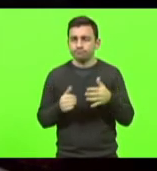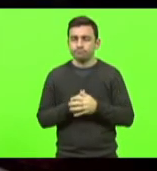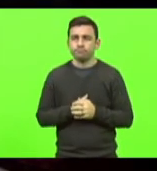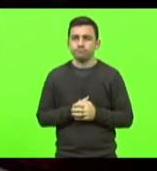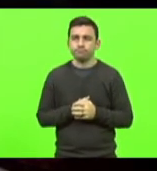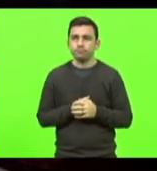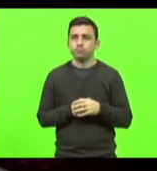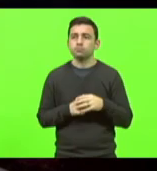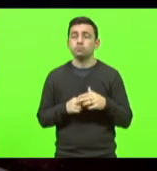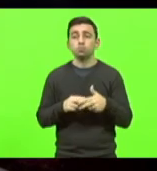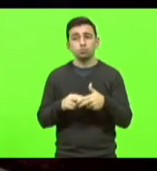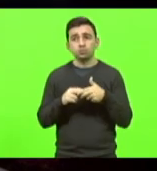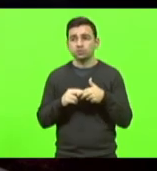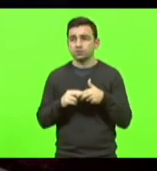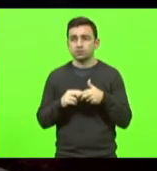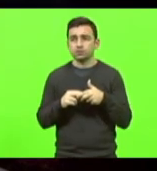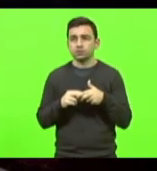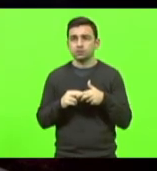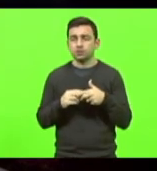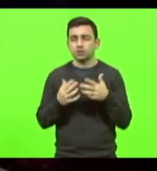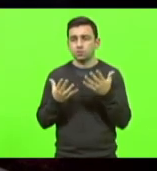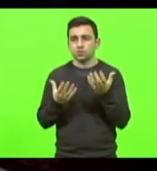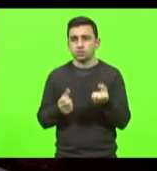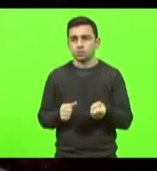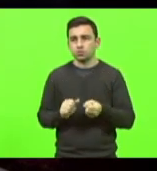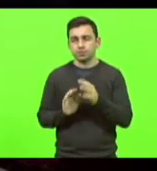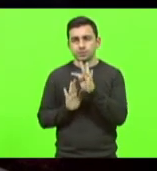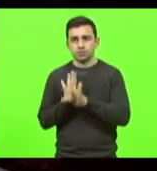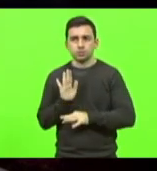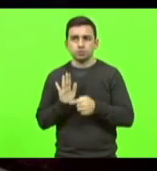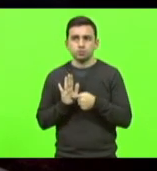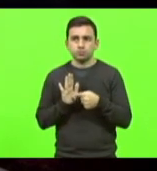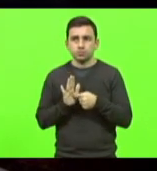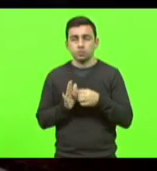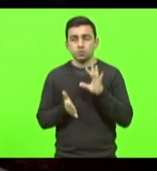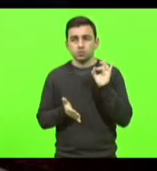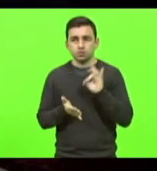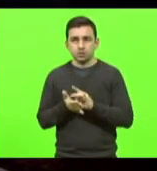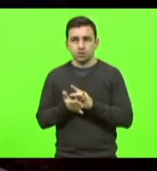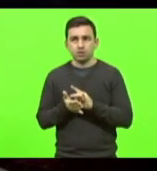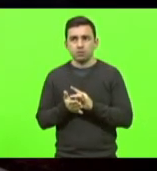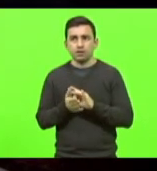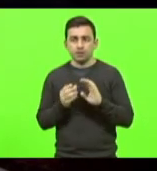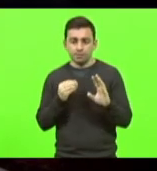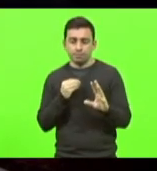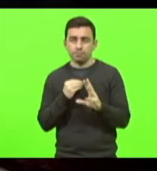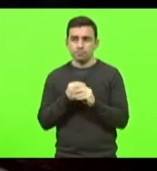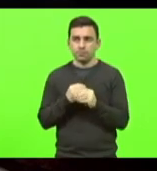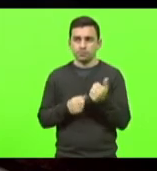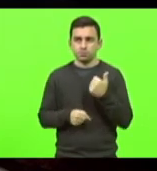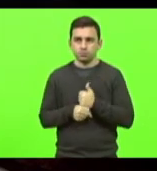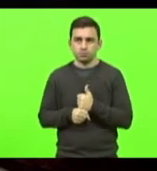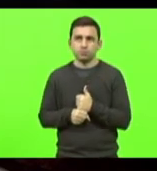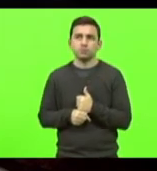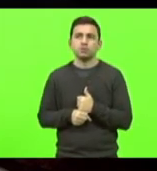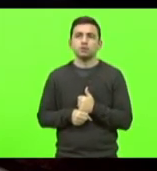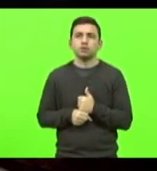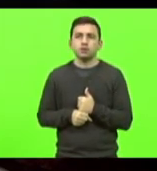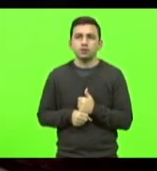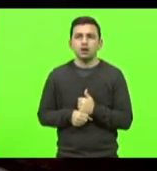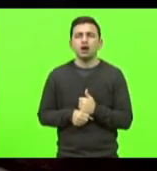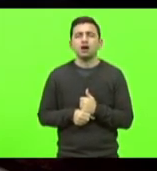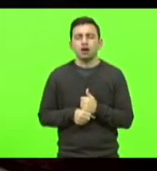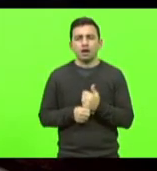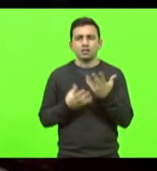por isso que ela não foi adotada no texto original da emenda substitutiva Global foi adotado uma